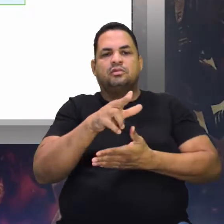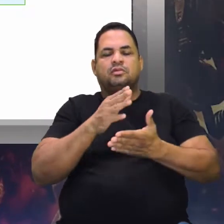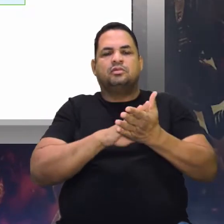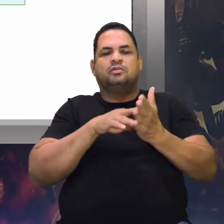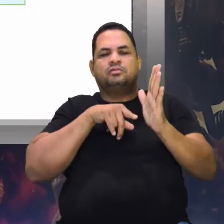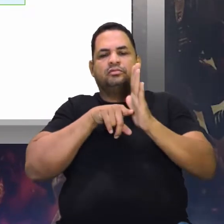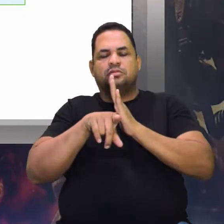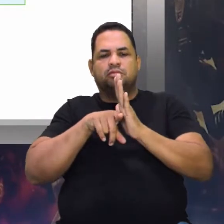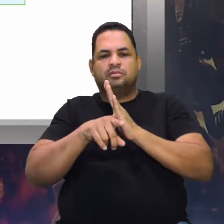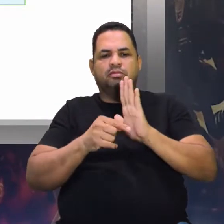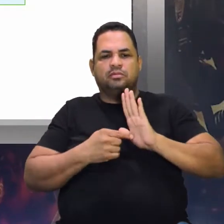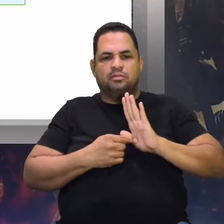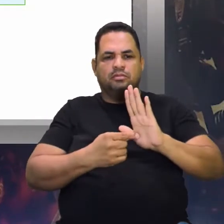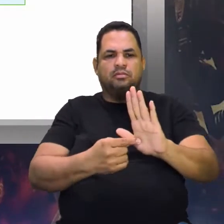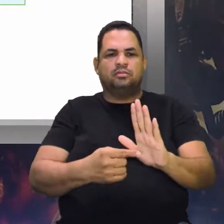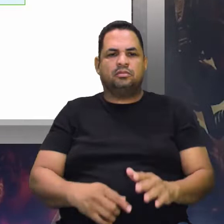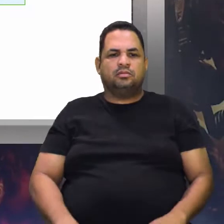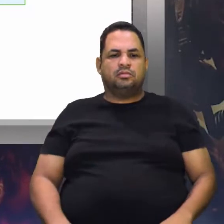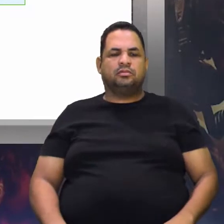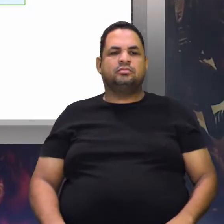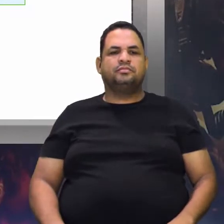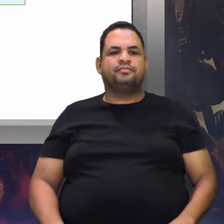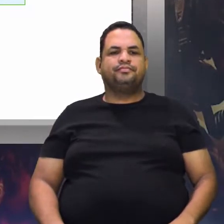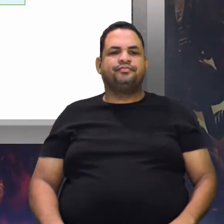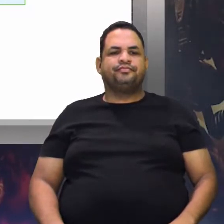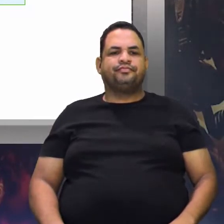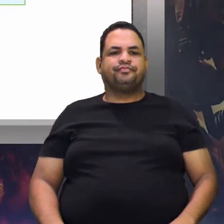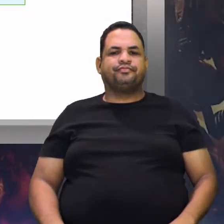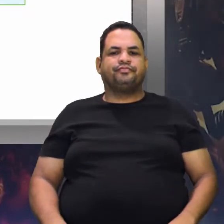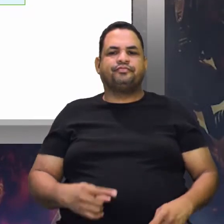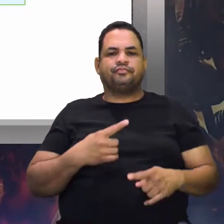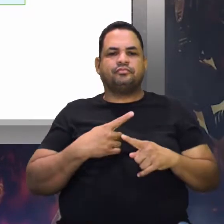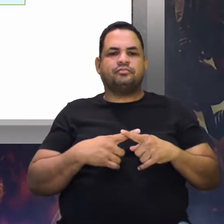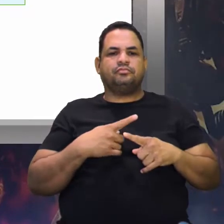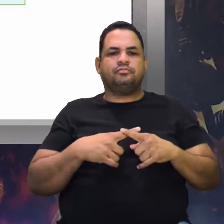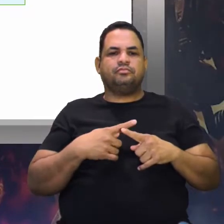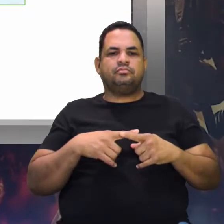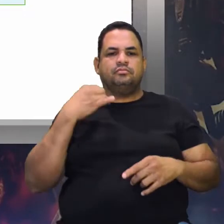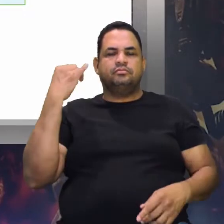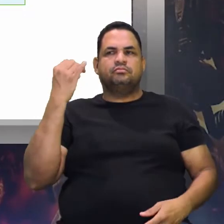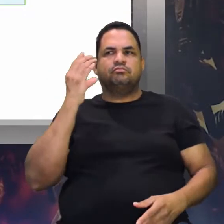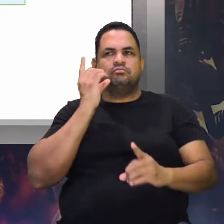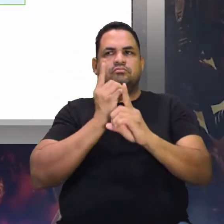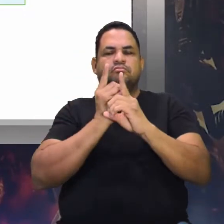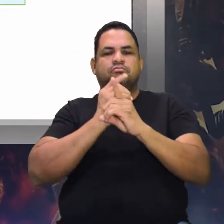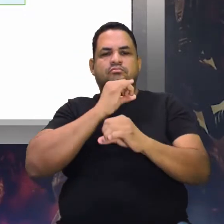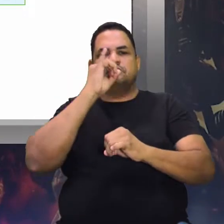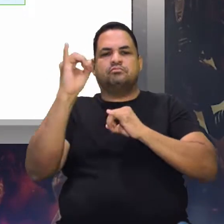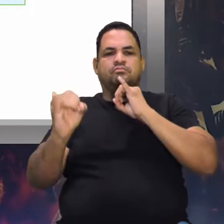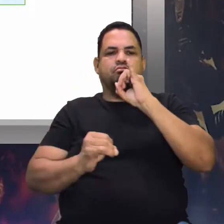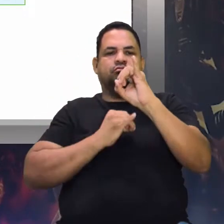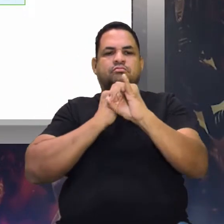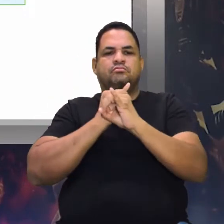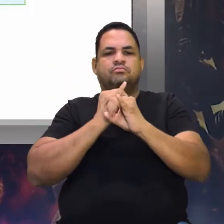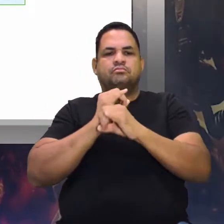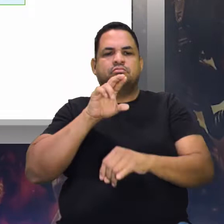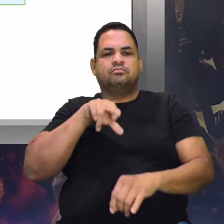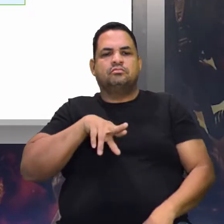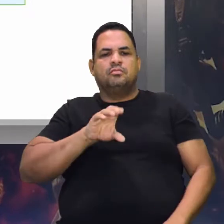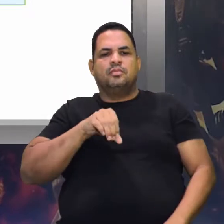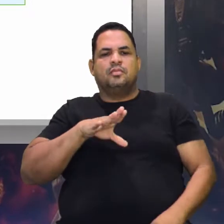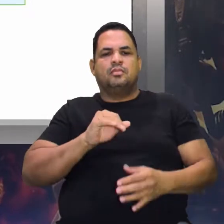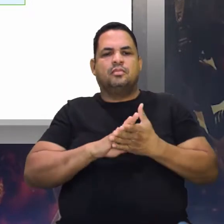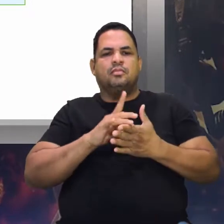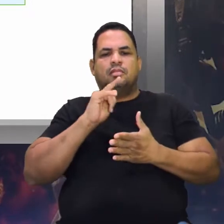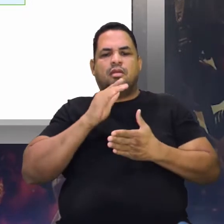mostrou-se, dados mais atuais, tá? Porque vocês vão encontrar aí na internet que o rio Nilo é o maior rio do